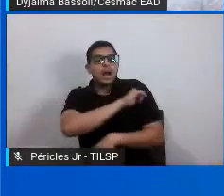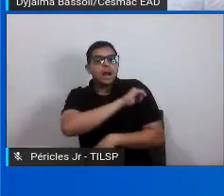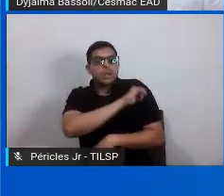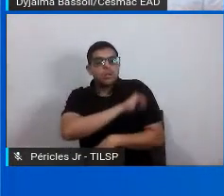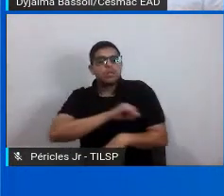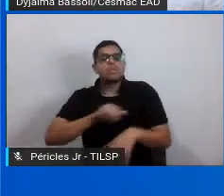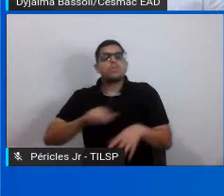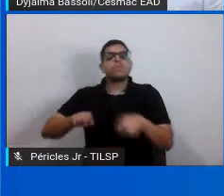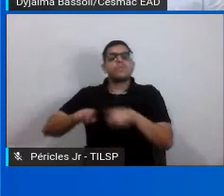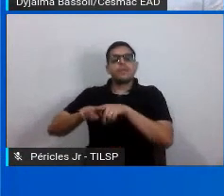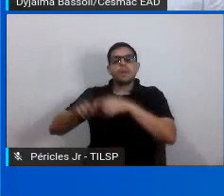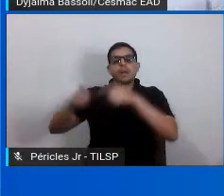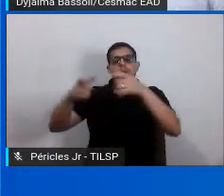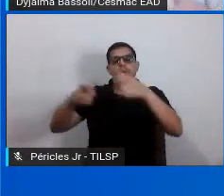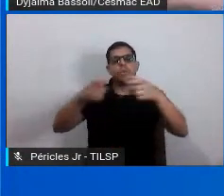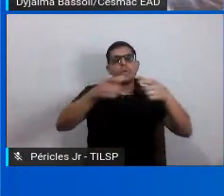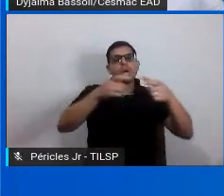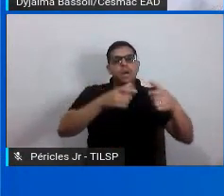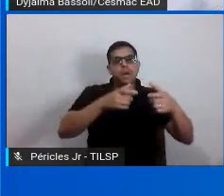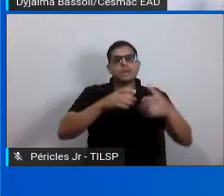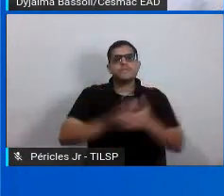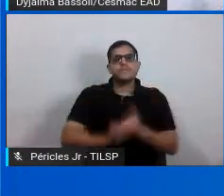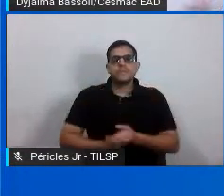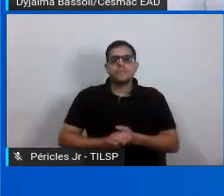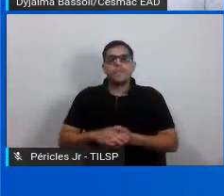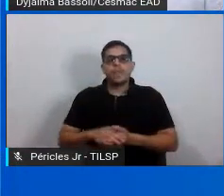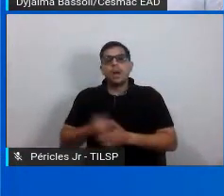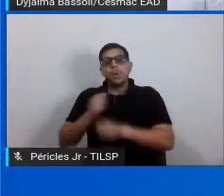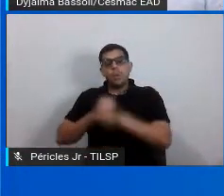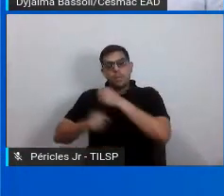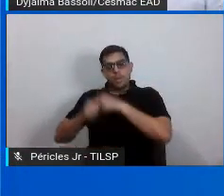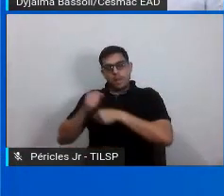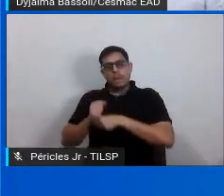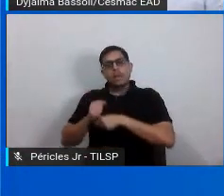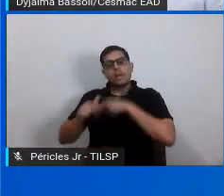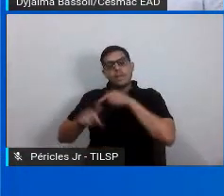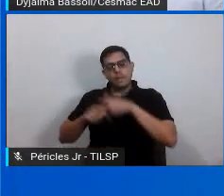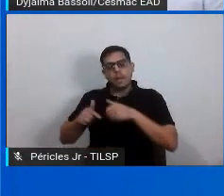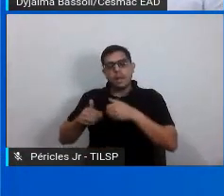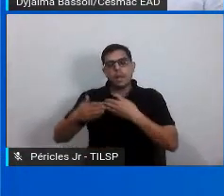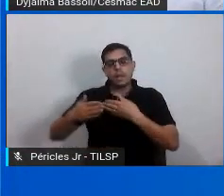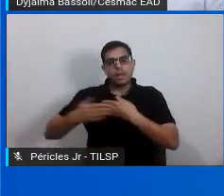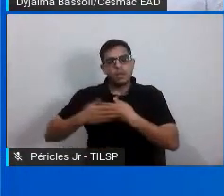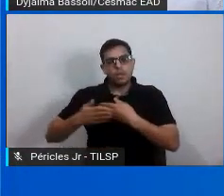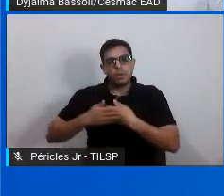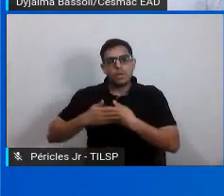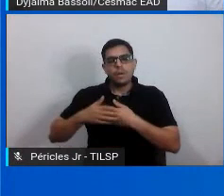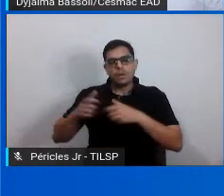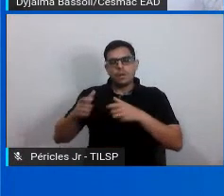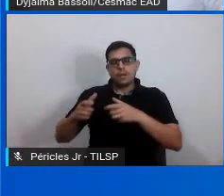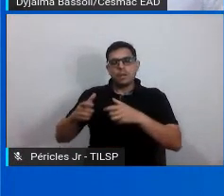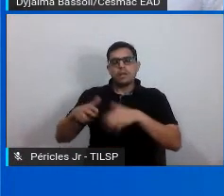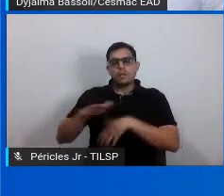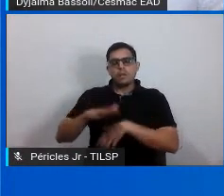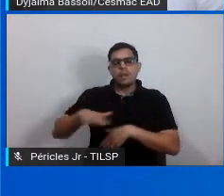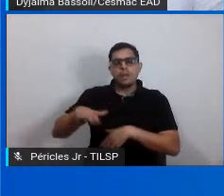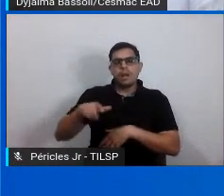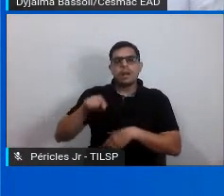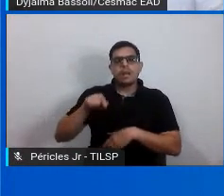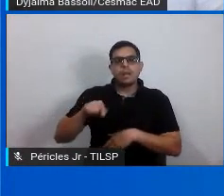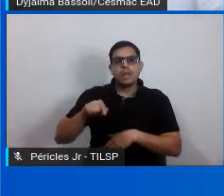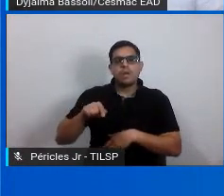o ano passado aí na região de Ribeirão Preto Aliás o meu agradecimento a USP que proporcionou a toda a minha